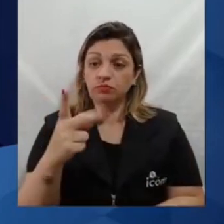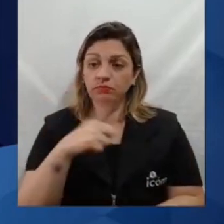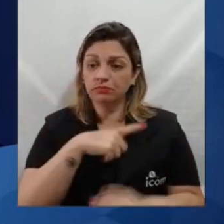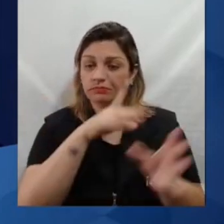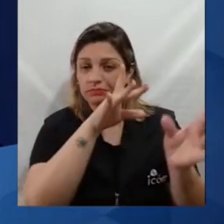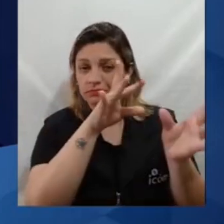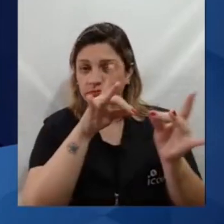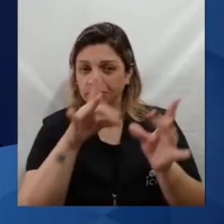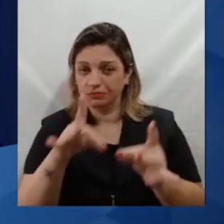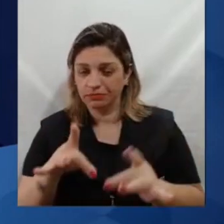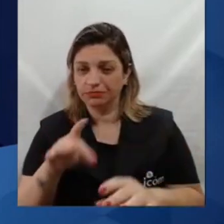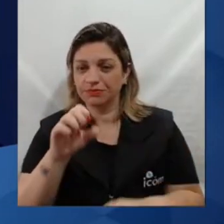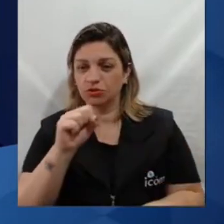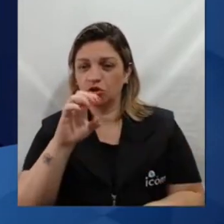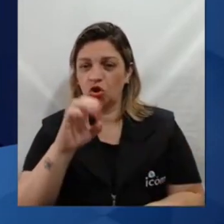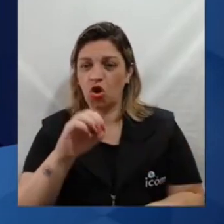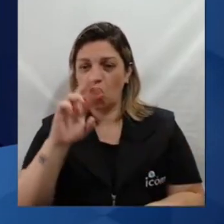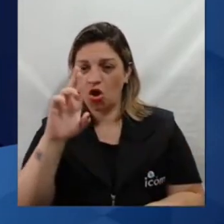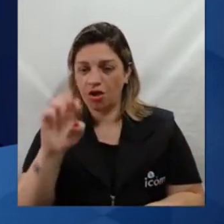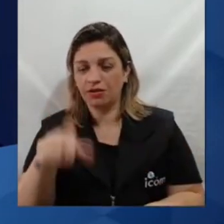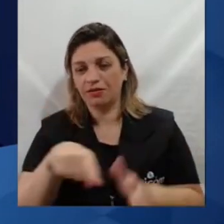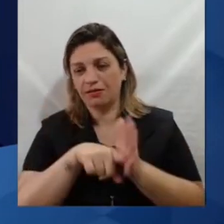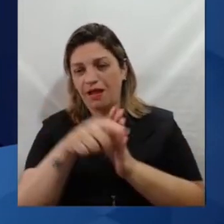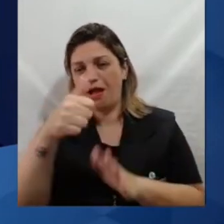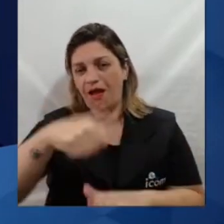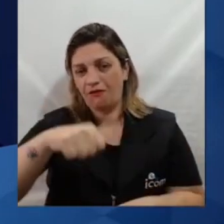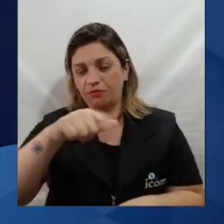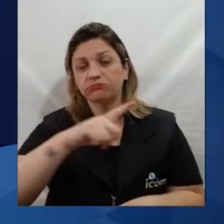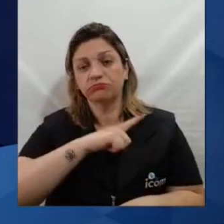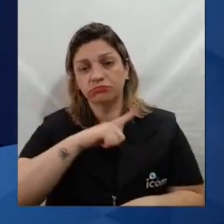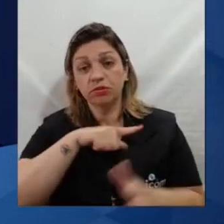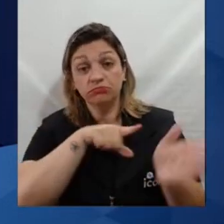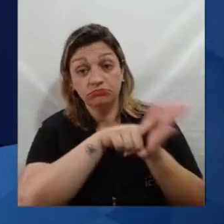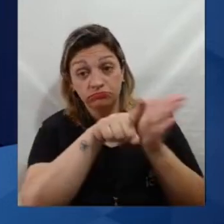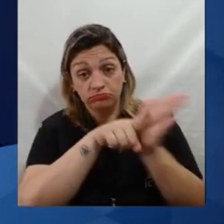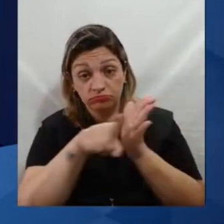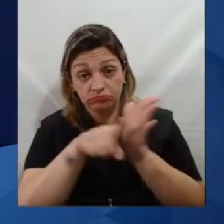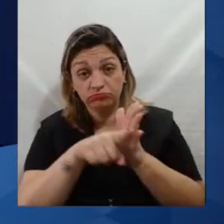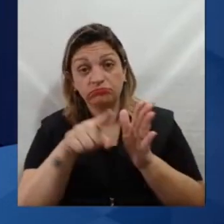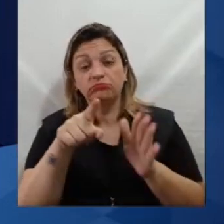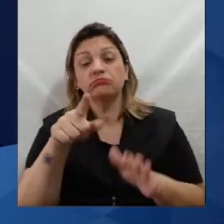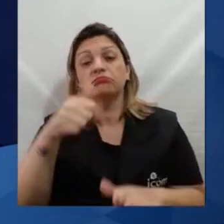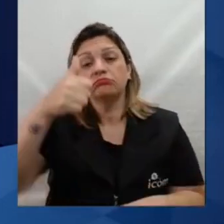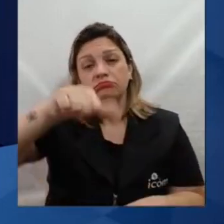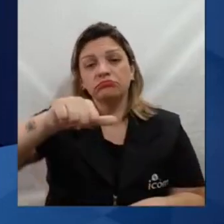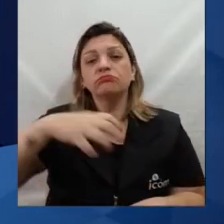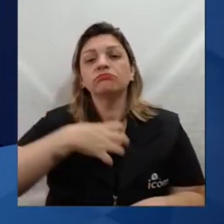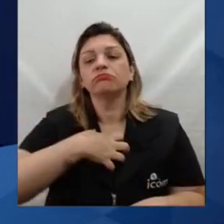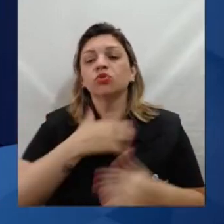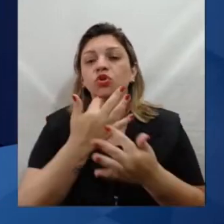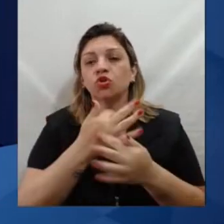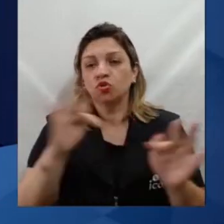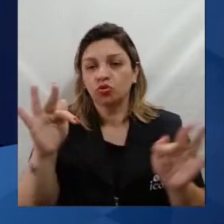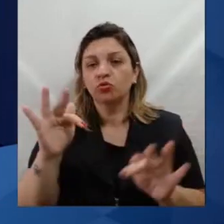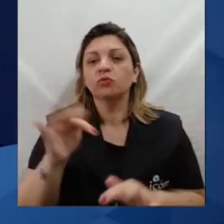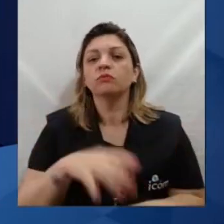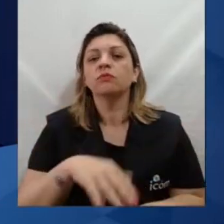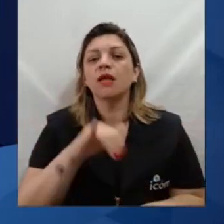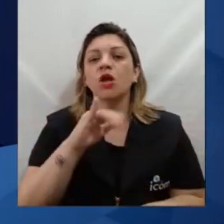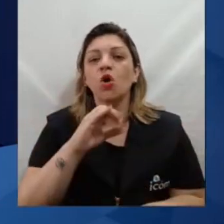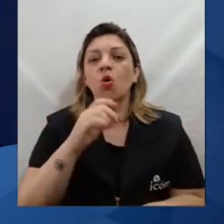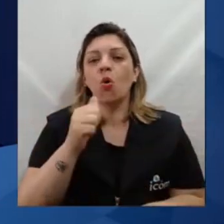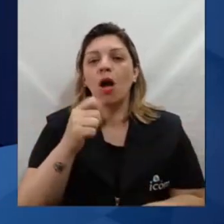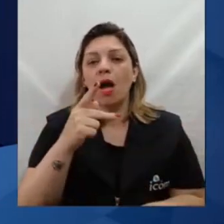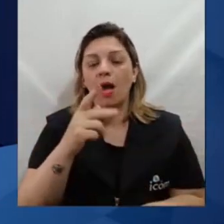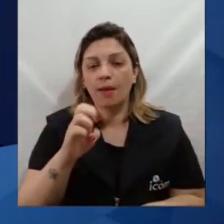dos instrumentos de avaliação. Então, nós temos os questionários, a escala analógica da dor, o IKDC, o ICOAP nos seus 2 domínios e